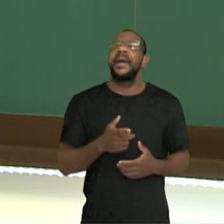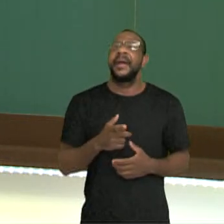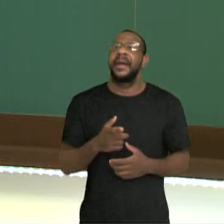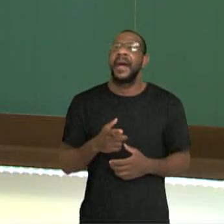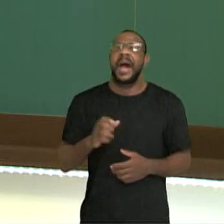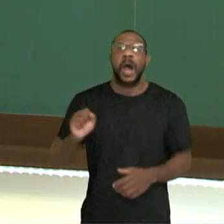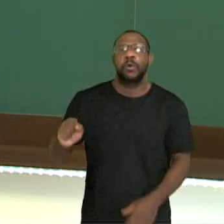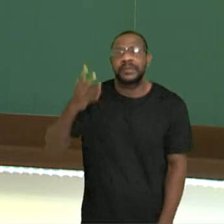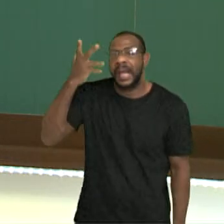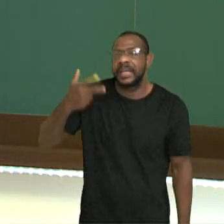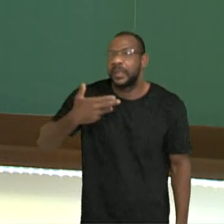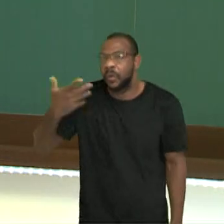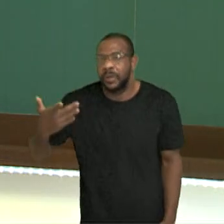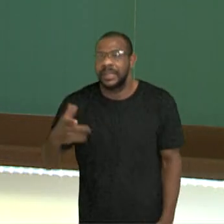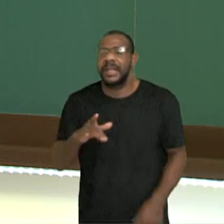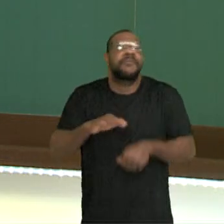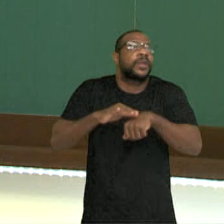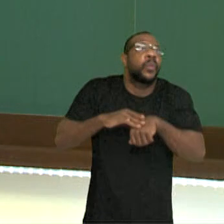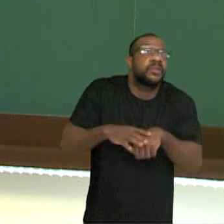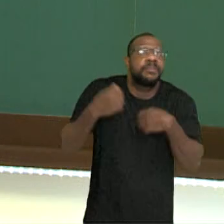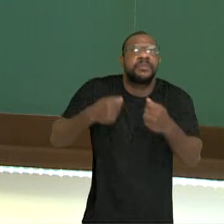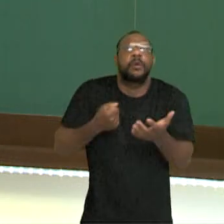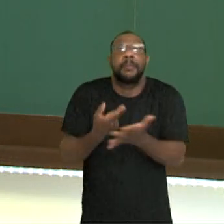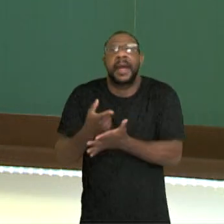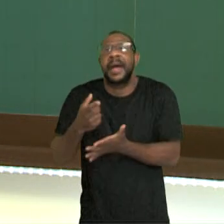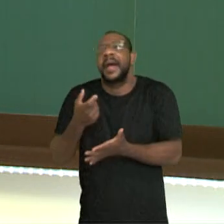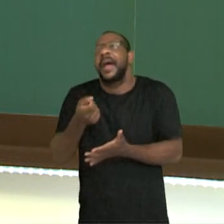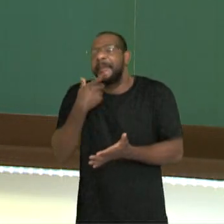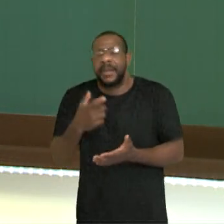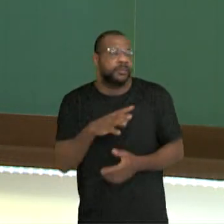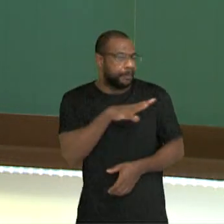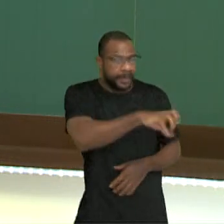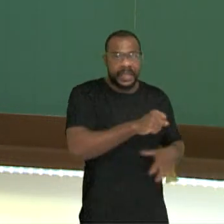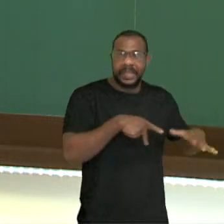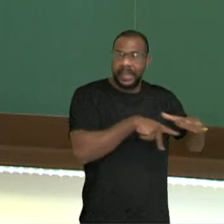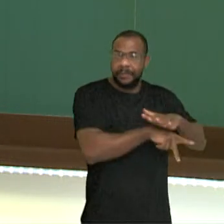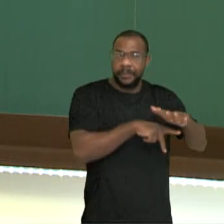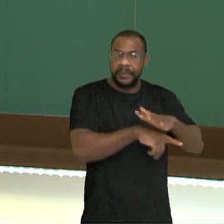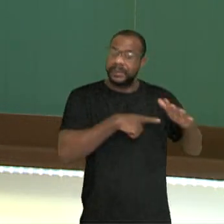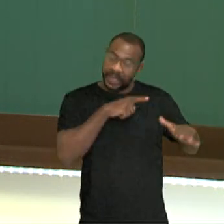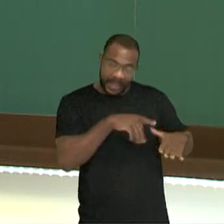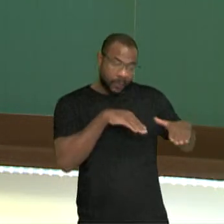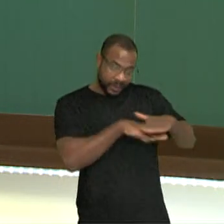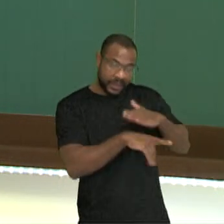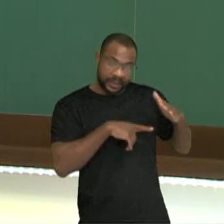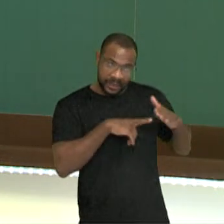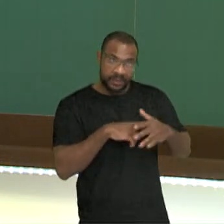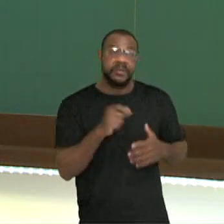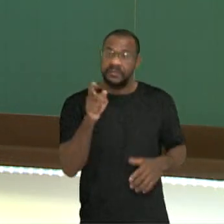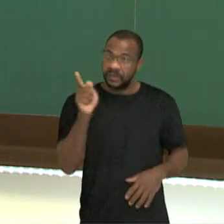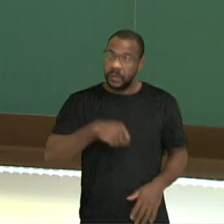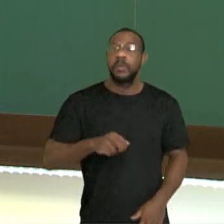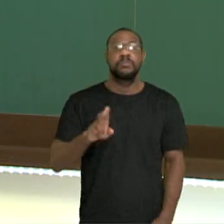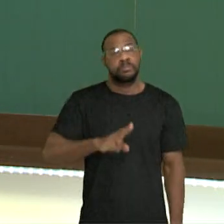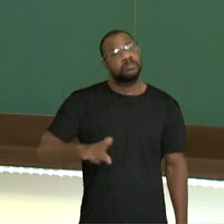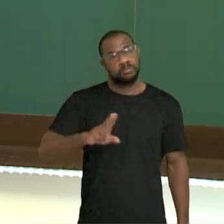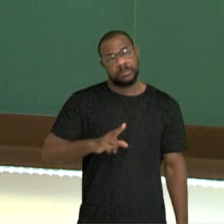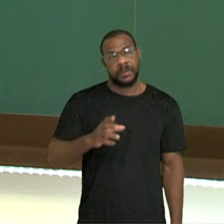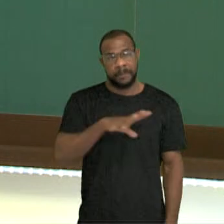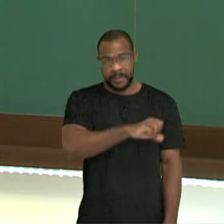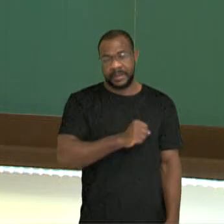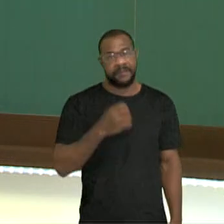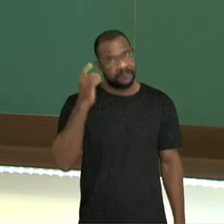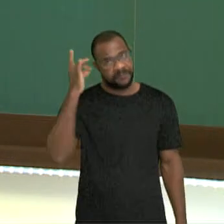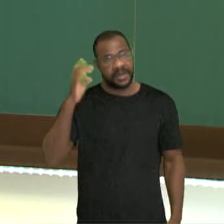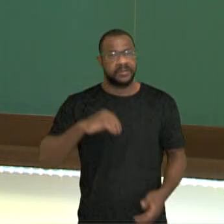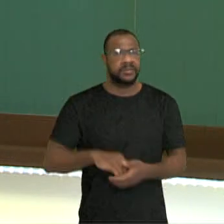um remédio que precise, que vão surtir e que você vai conseguir utilizar facilmente. Mas como